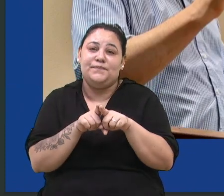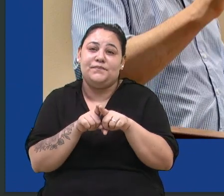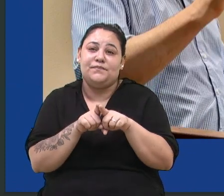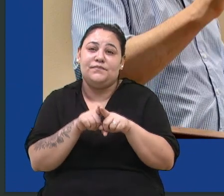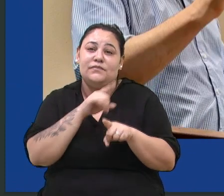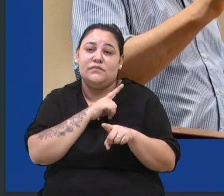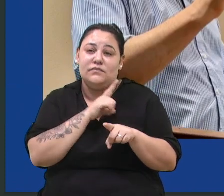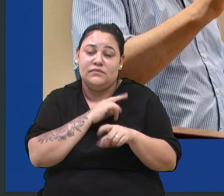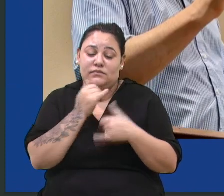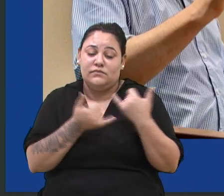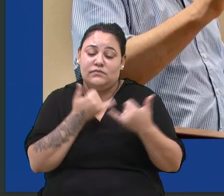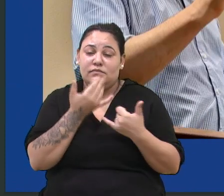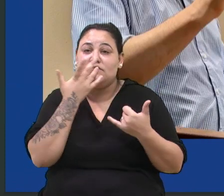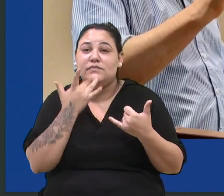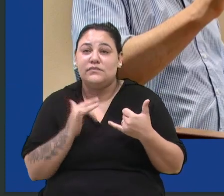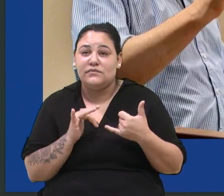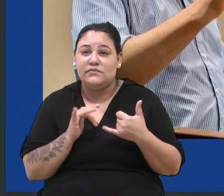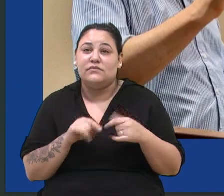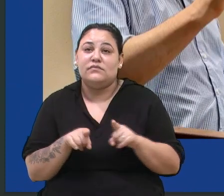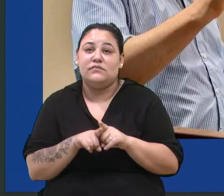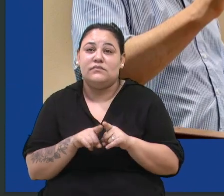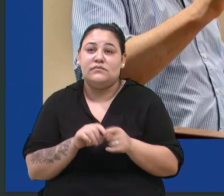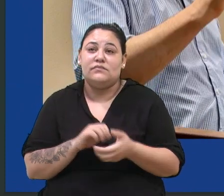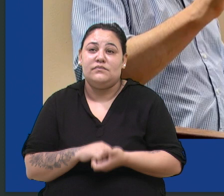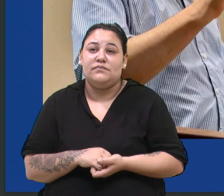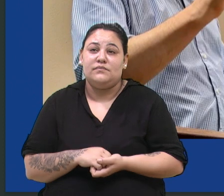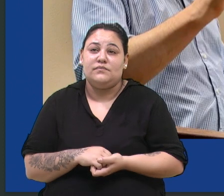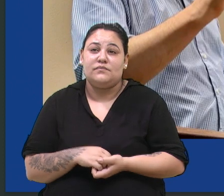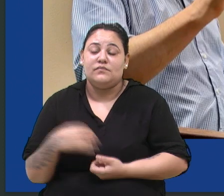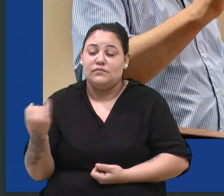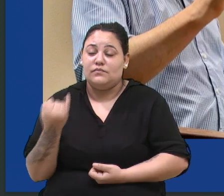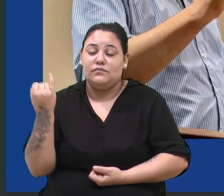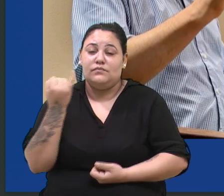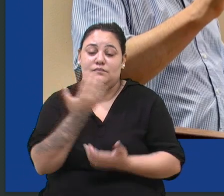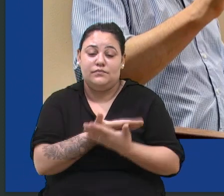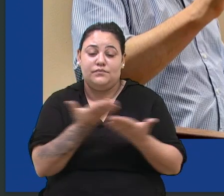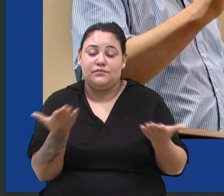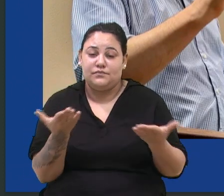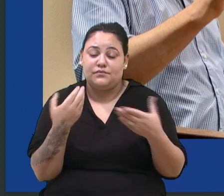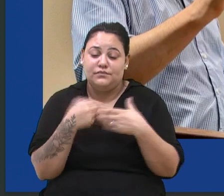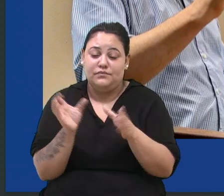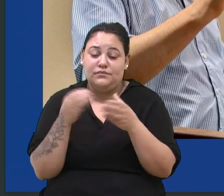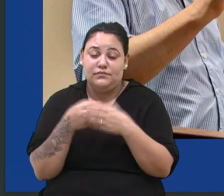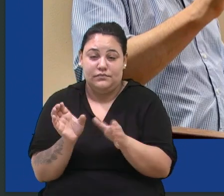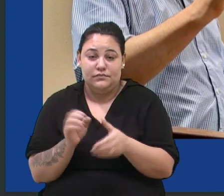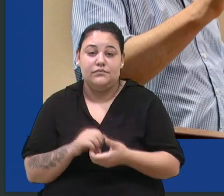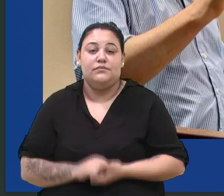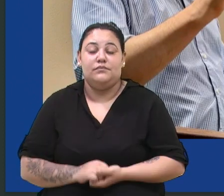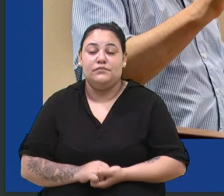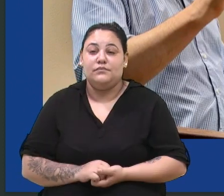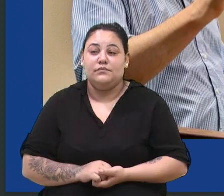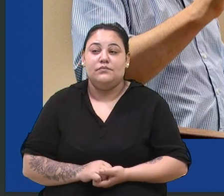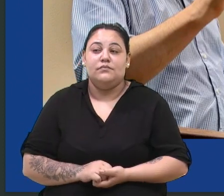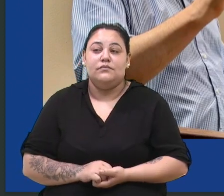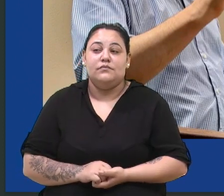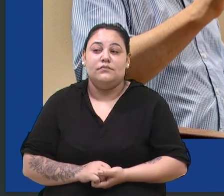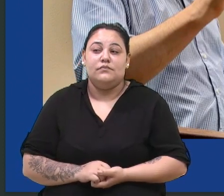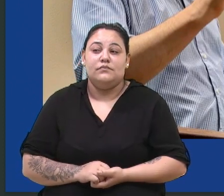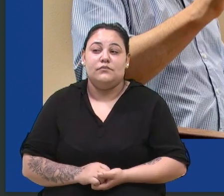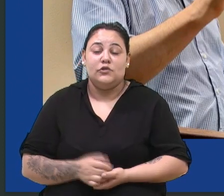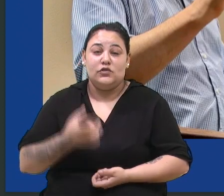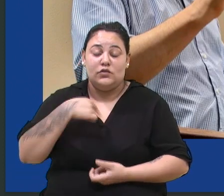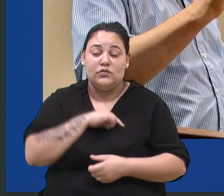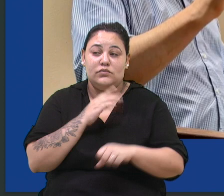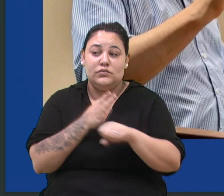dizer, os brinquedos infantis ali, num importante espaço de confraternização. Nós frequentamos